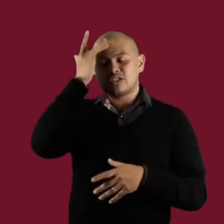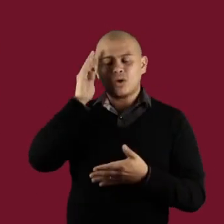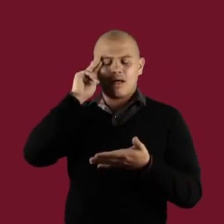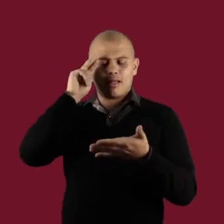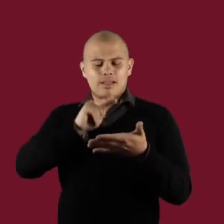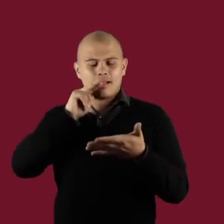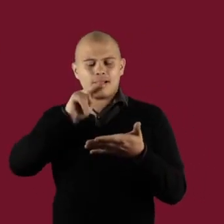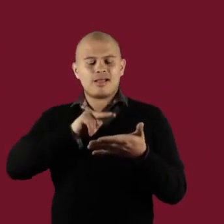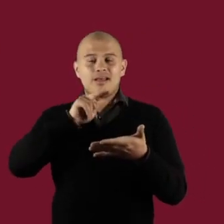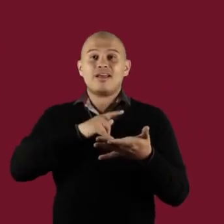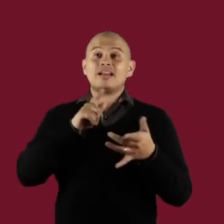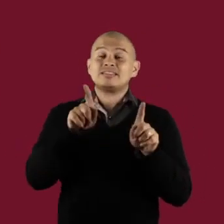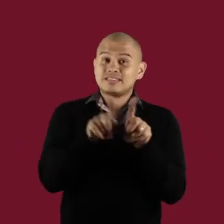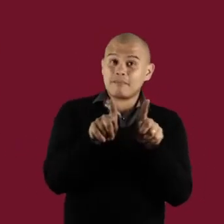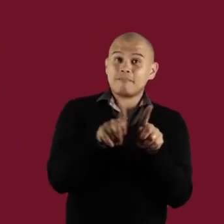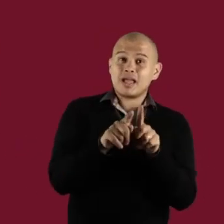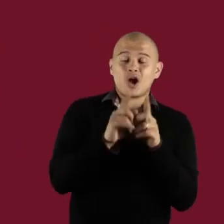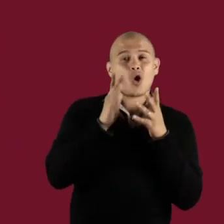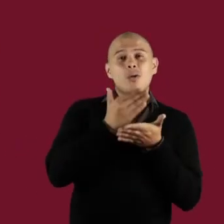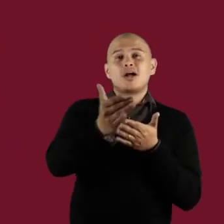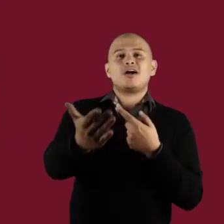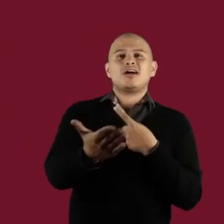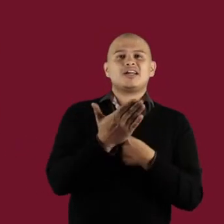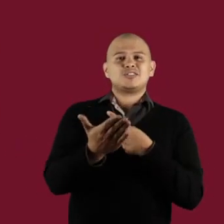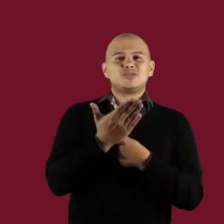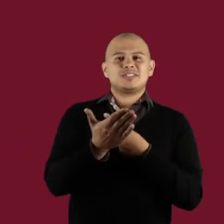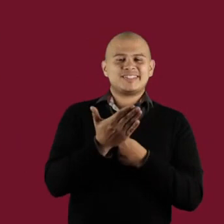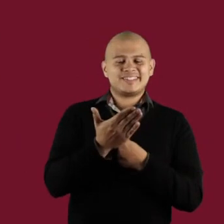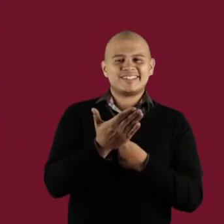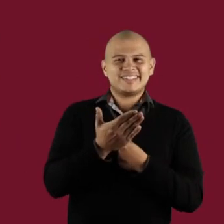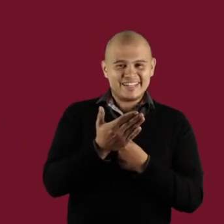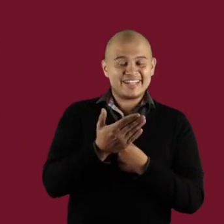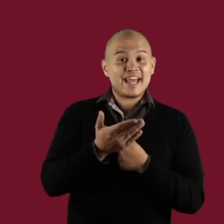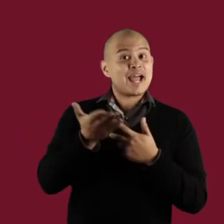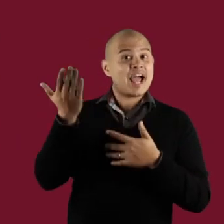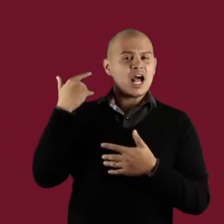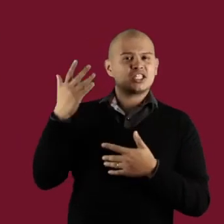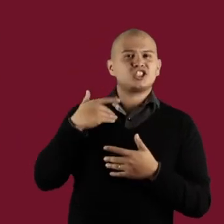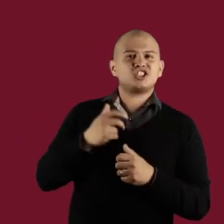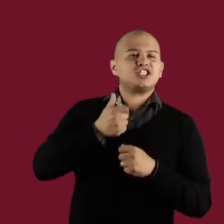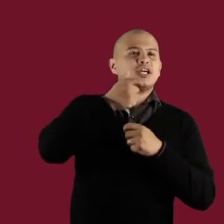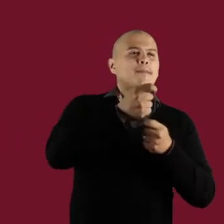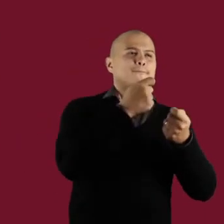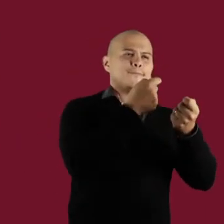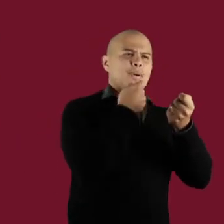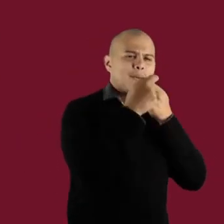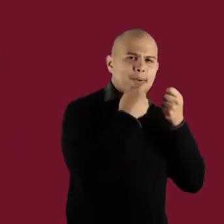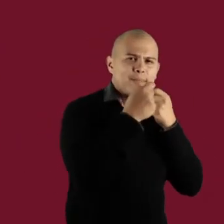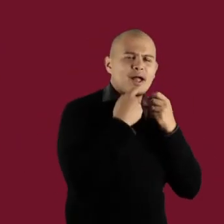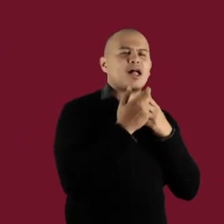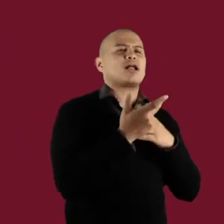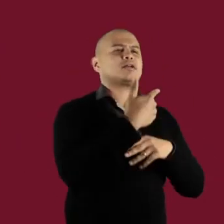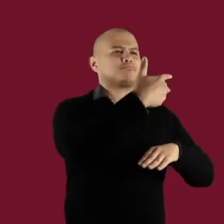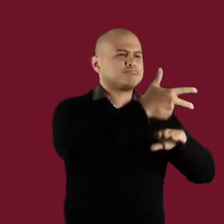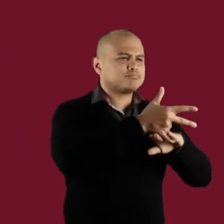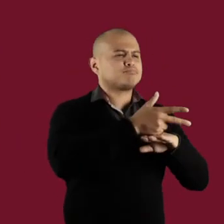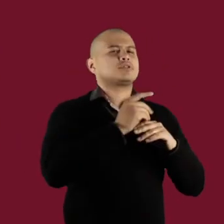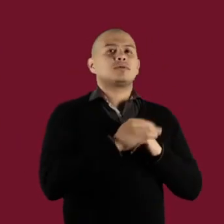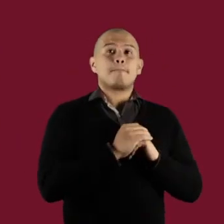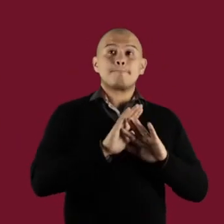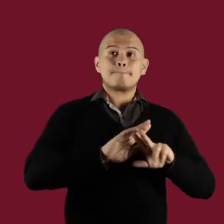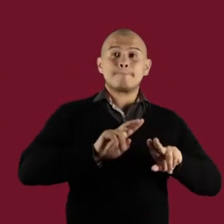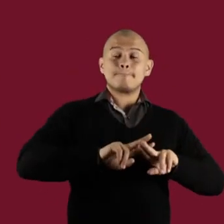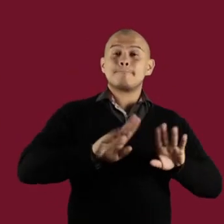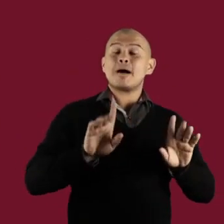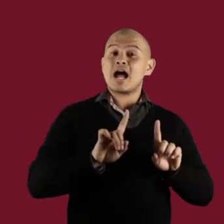ajudar produzindo, porque antes nós íamos com o microfone, íamos com a câmera, fazíamos a entrevista e tal, mas chegou um momento que nós